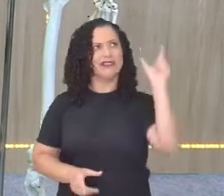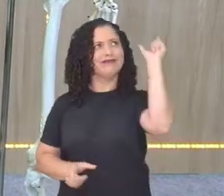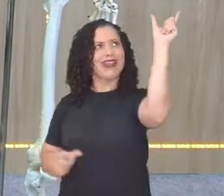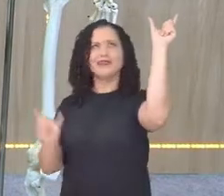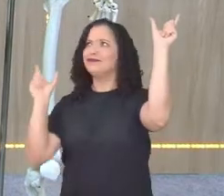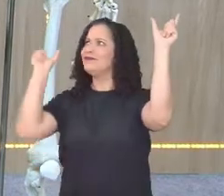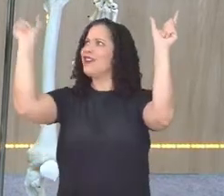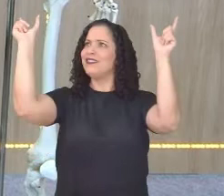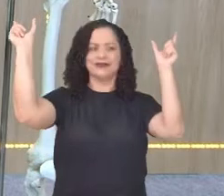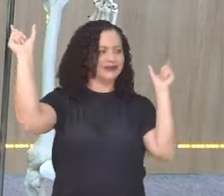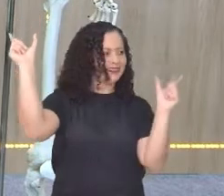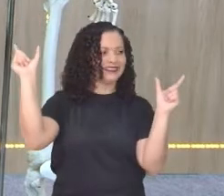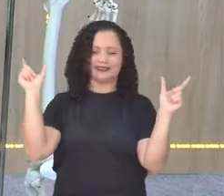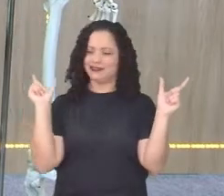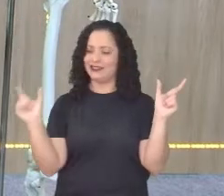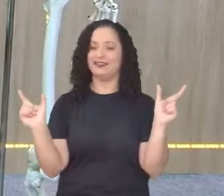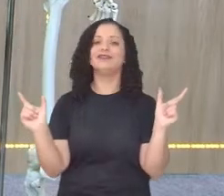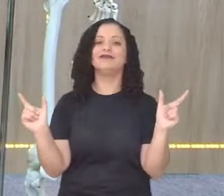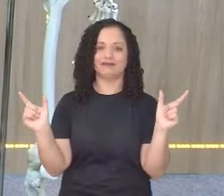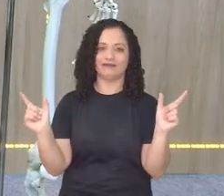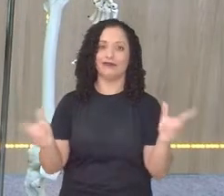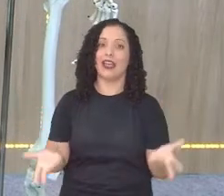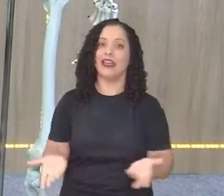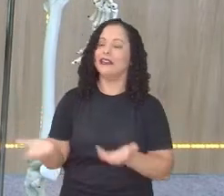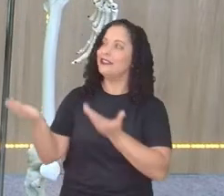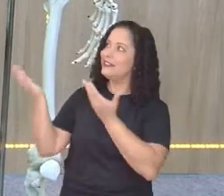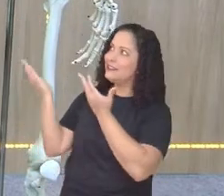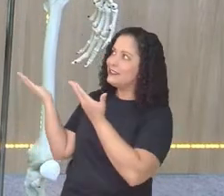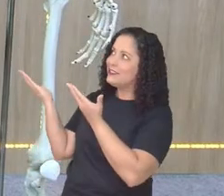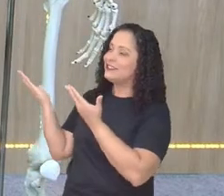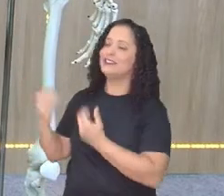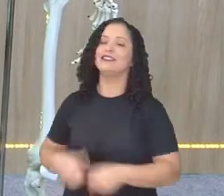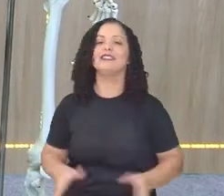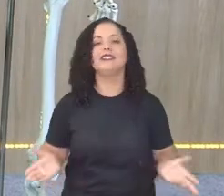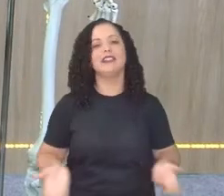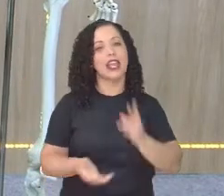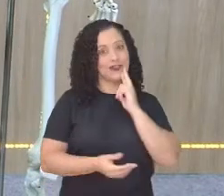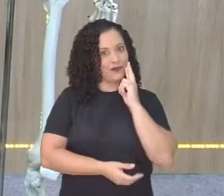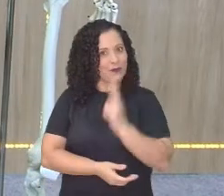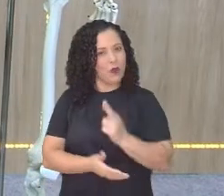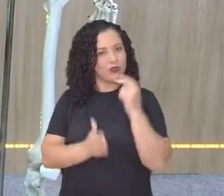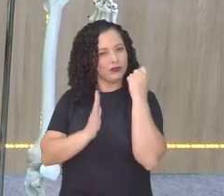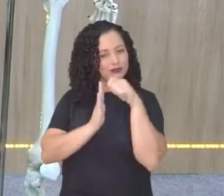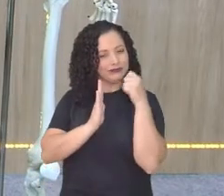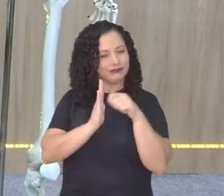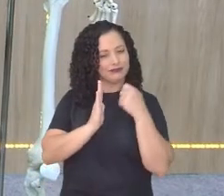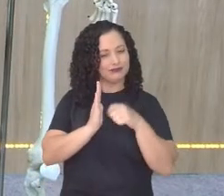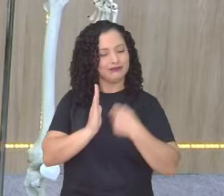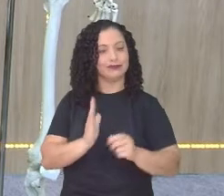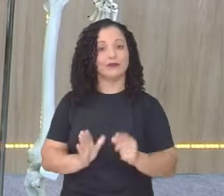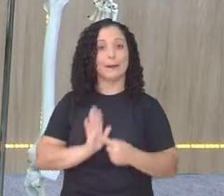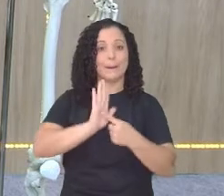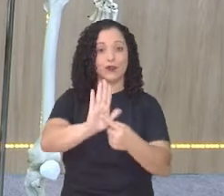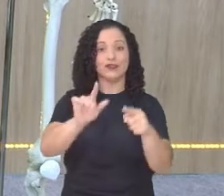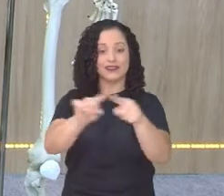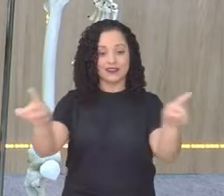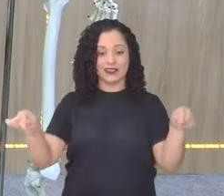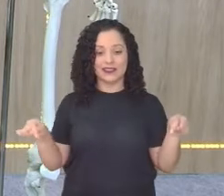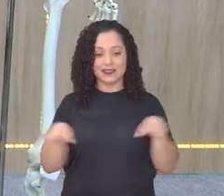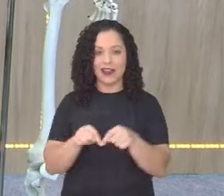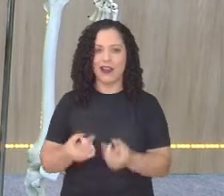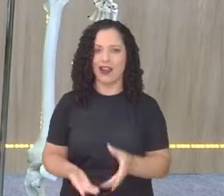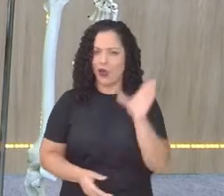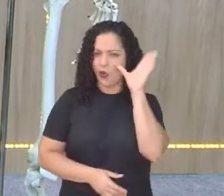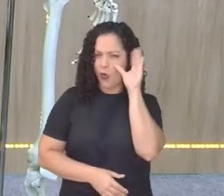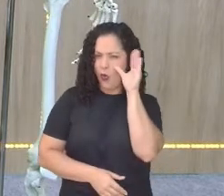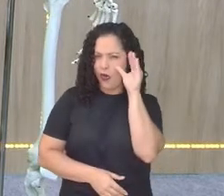uma olhadinha, dá um clique aí nessas questões e respondam. Leva para a tua turma, leva isso como curiosidade,